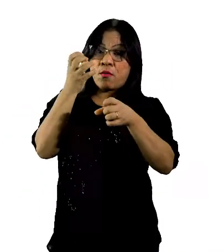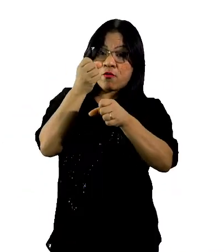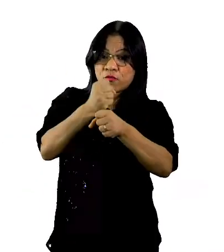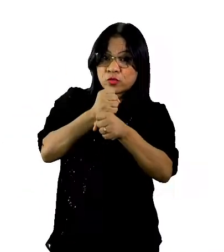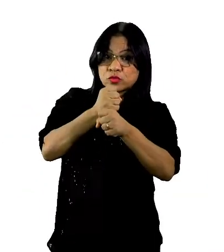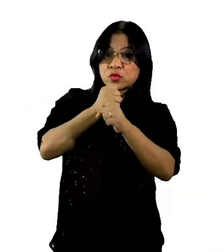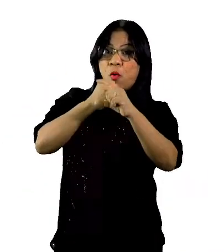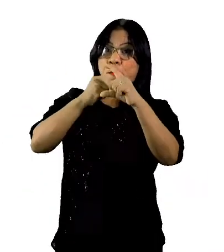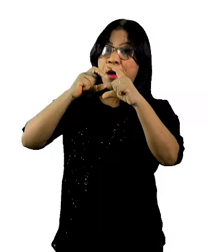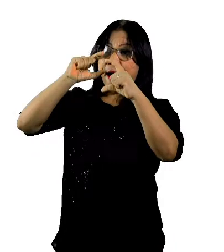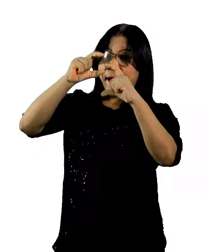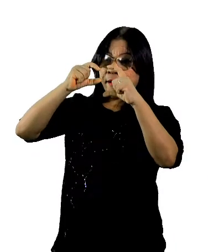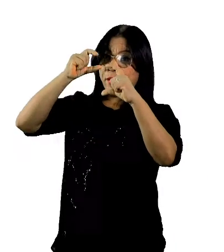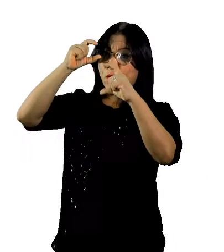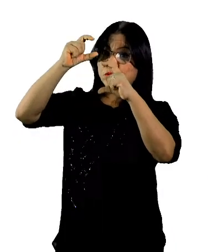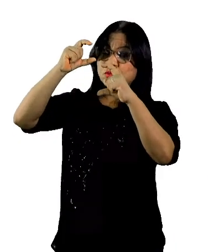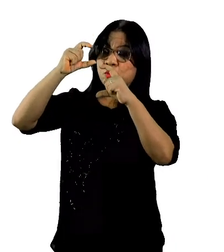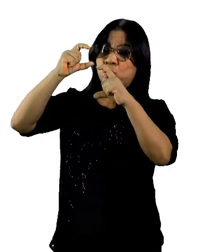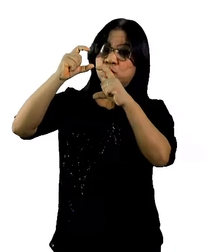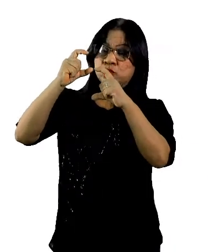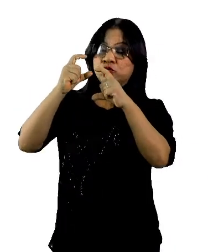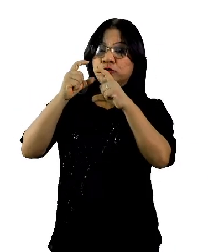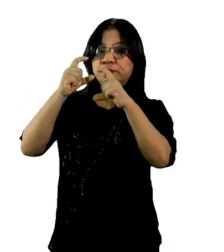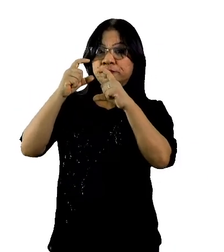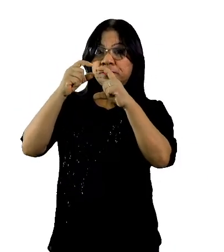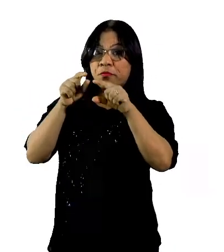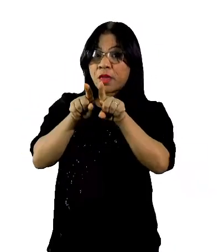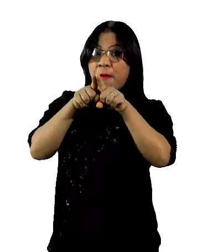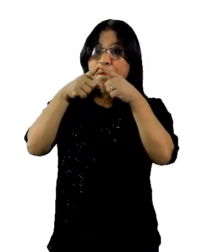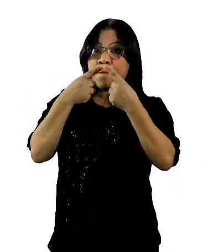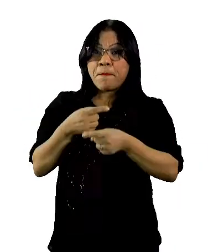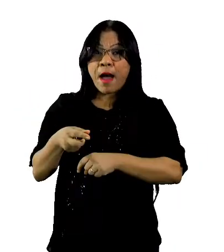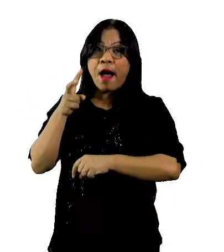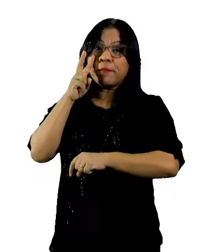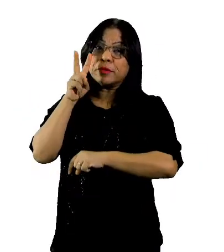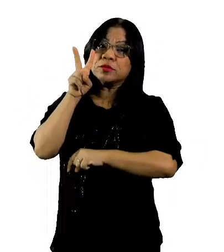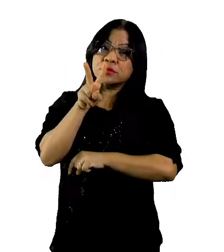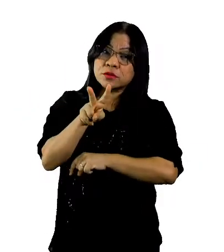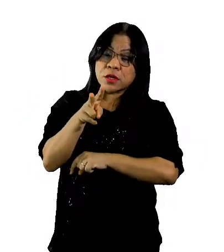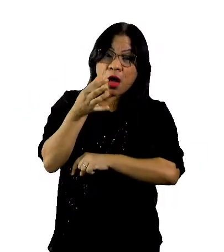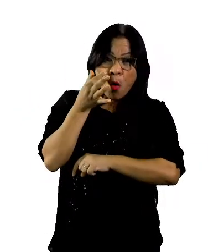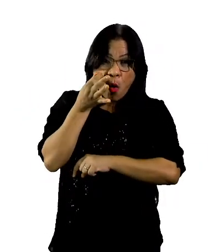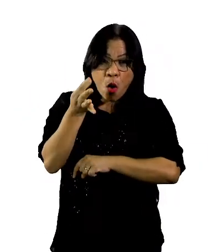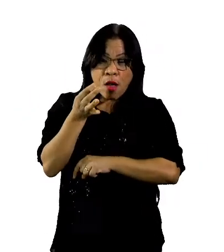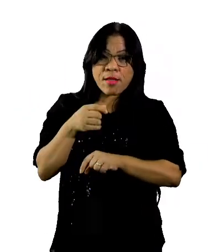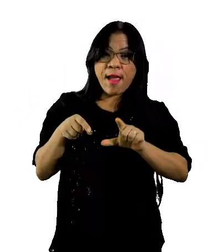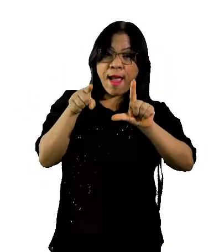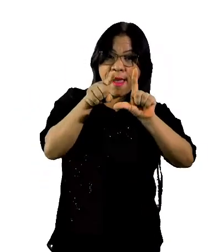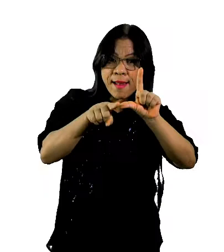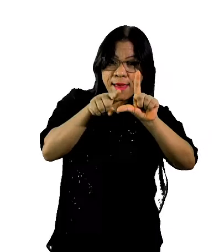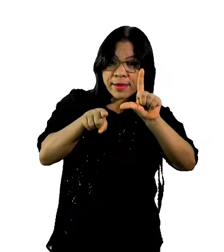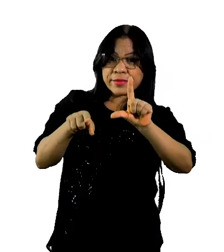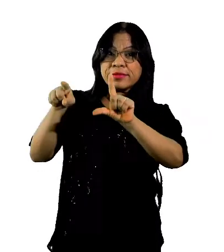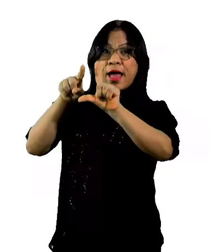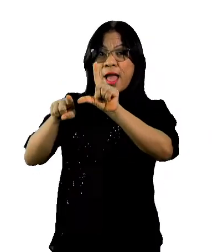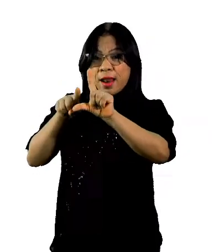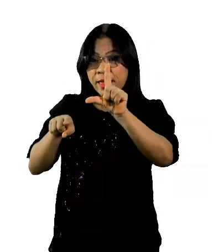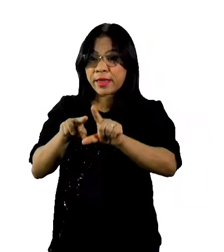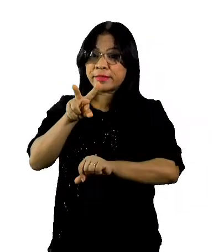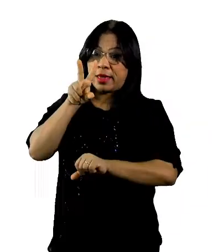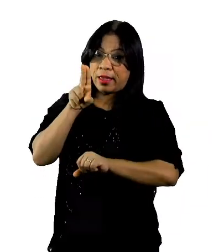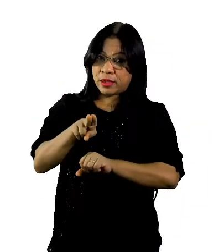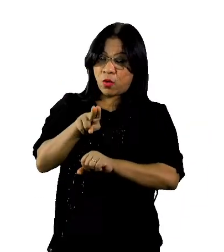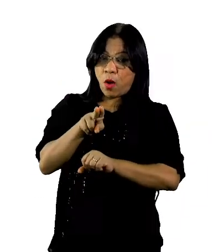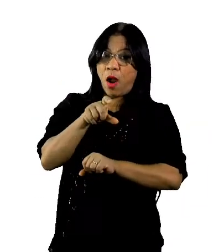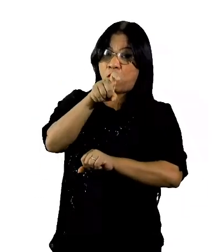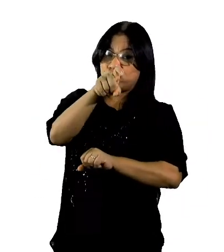tá? E quando eu olho para as partes literais, observem o seguinte, eu tenho as mesmas variáveis,